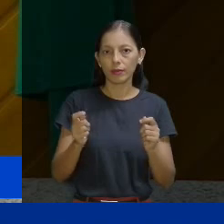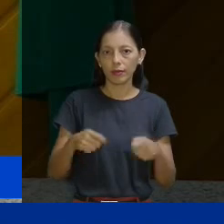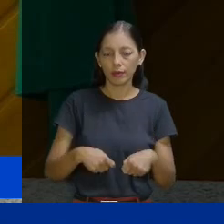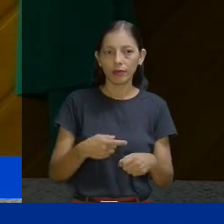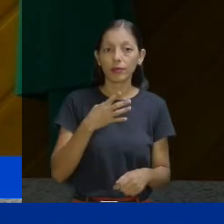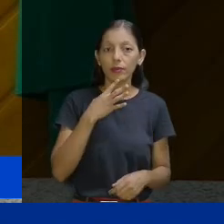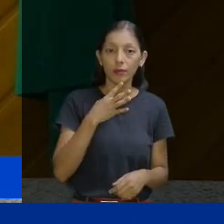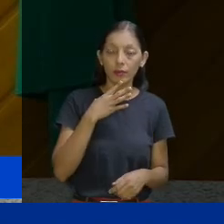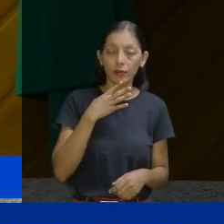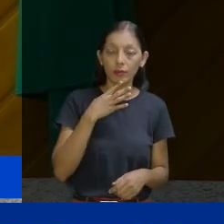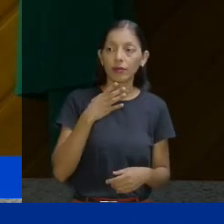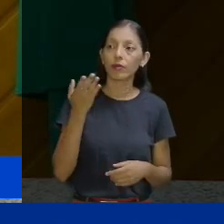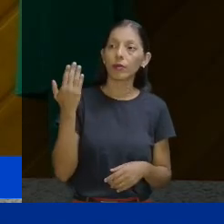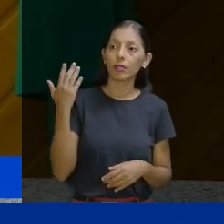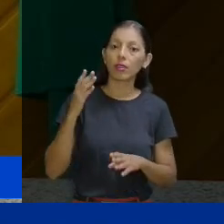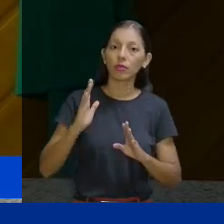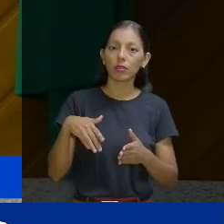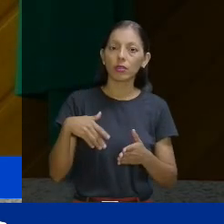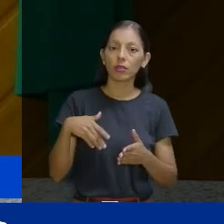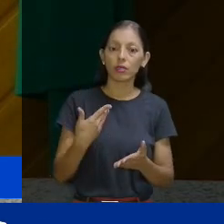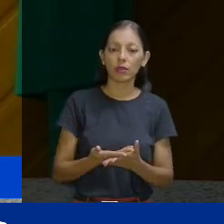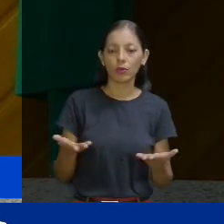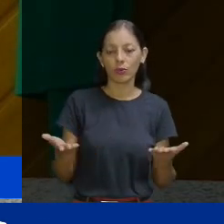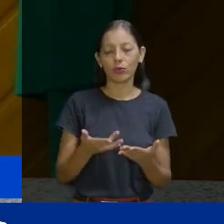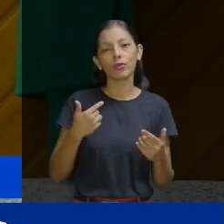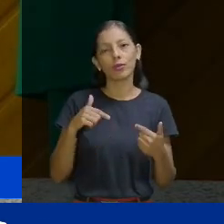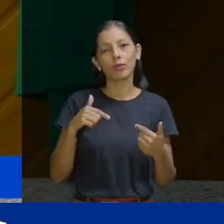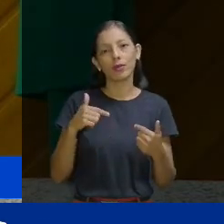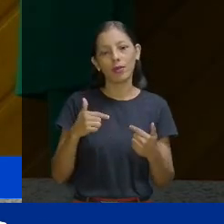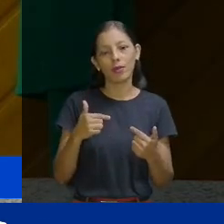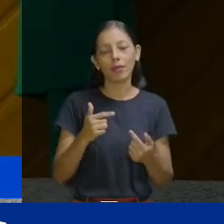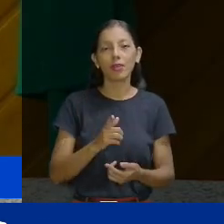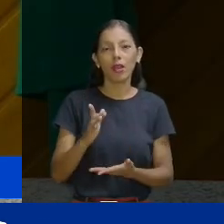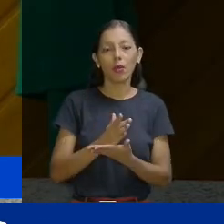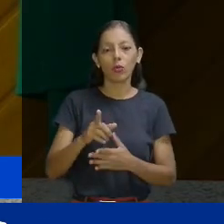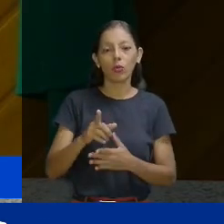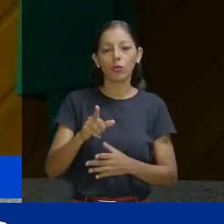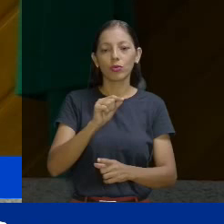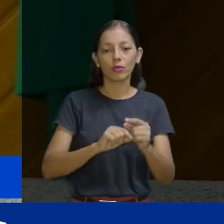foi prestado por aqueles que realmente merecem esse reconhecimento. Então, o Ministério Público